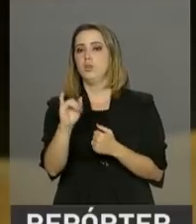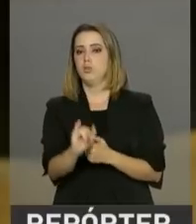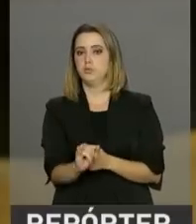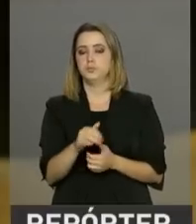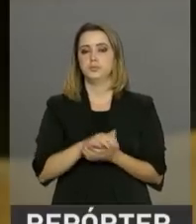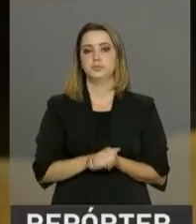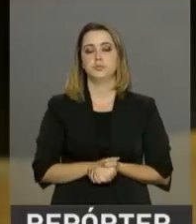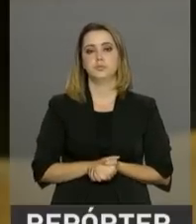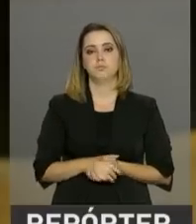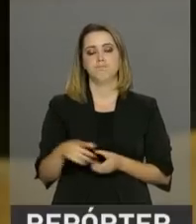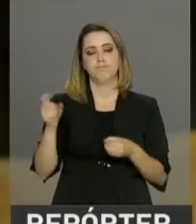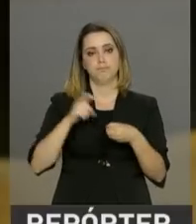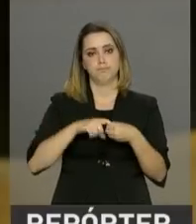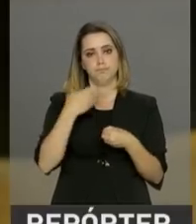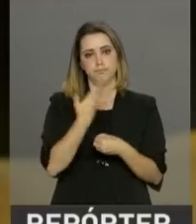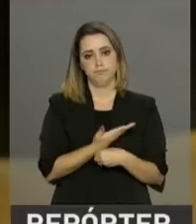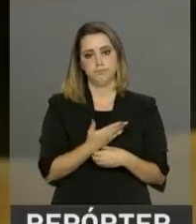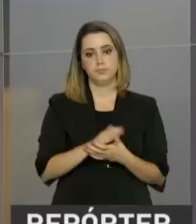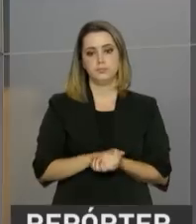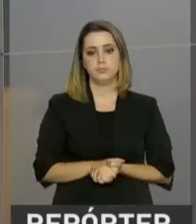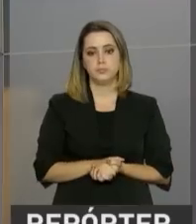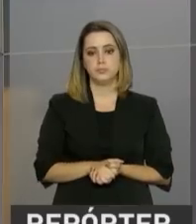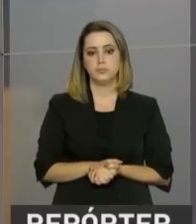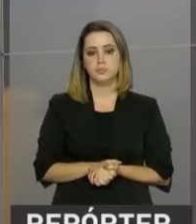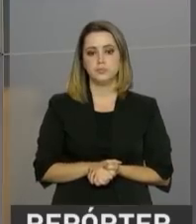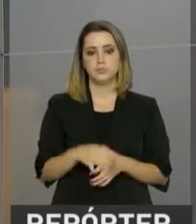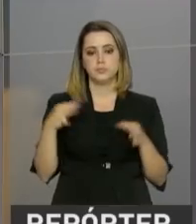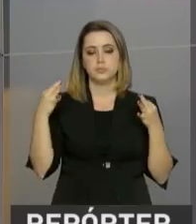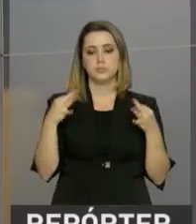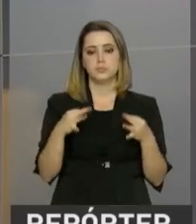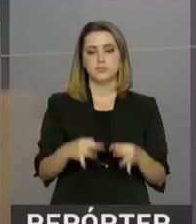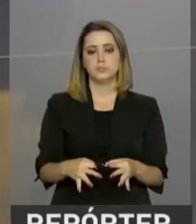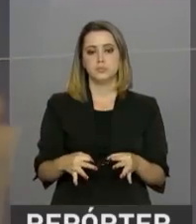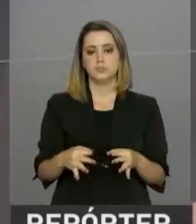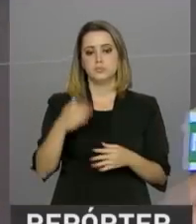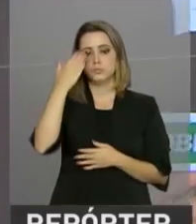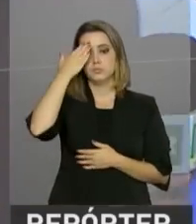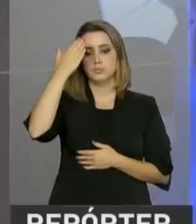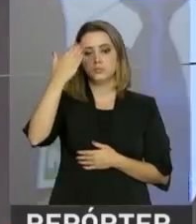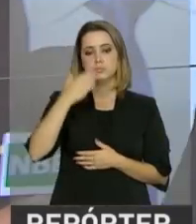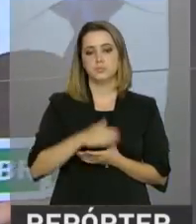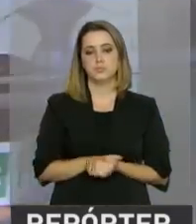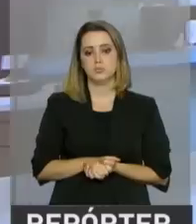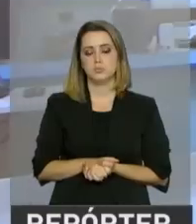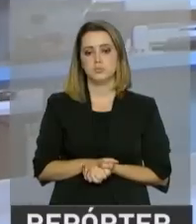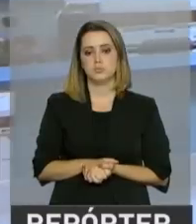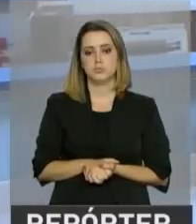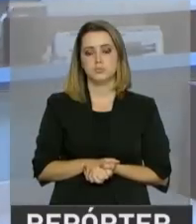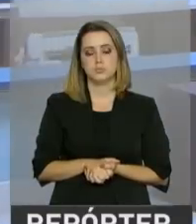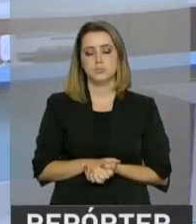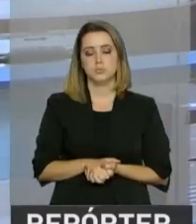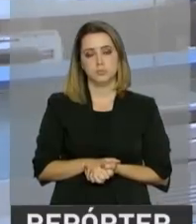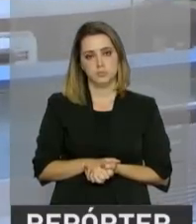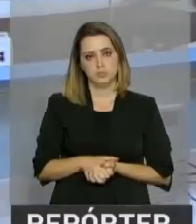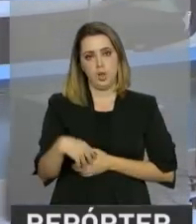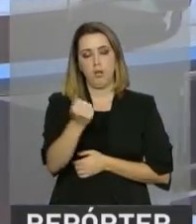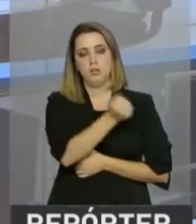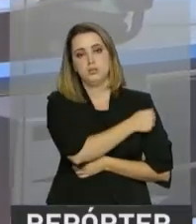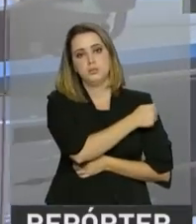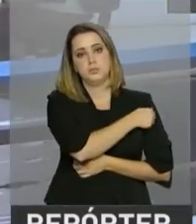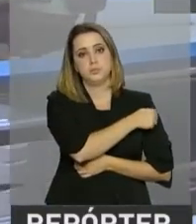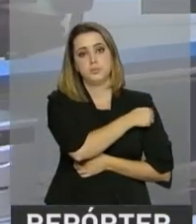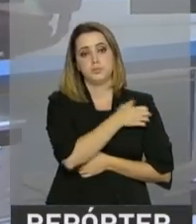Federal. Eu volto com você no estúdio, Roberto. Está certo, Paulo. Obrigado pelas informações. Estudantes interessados